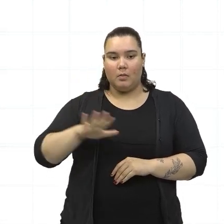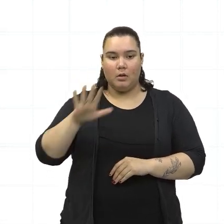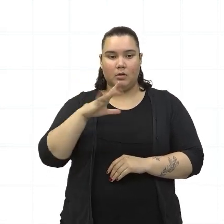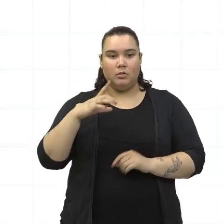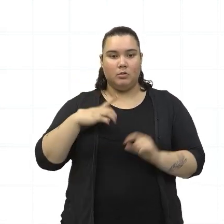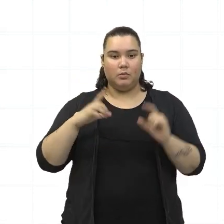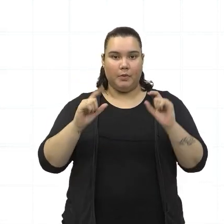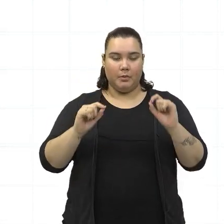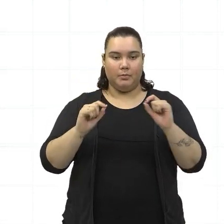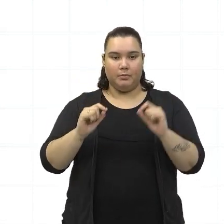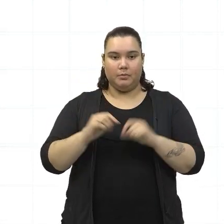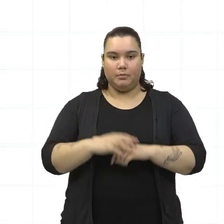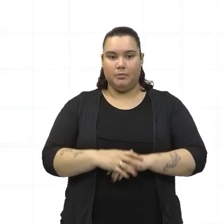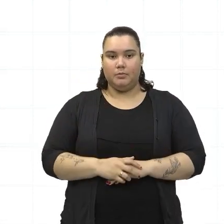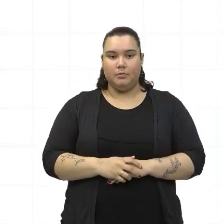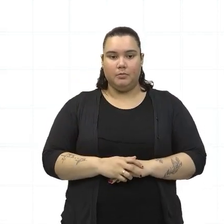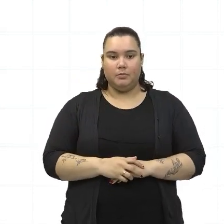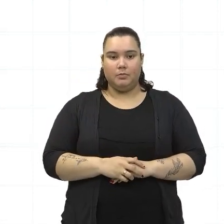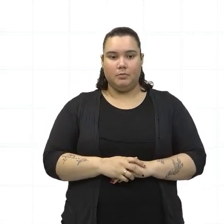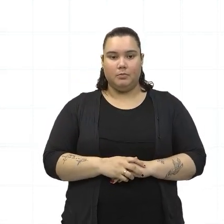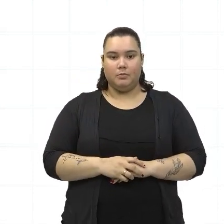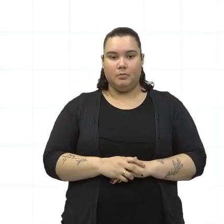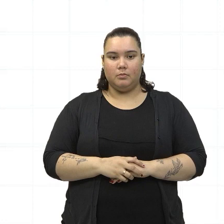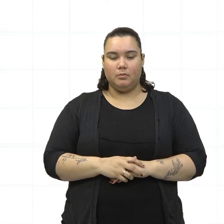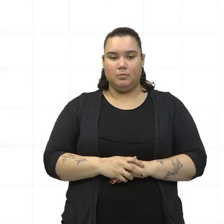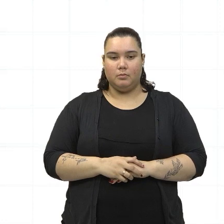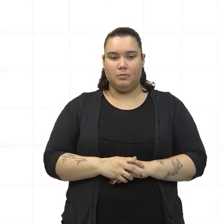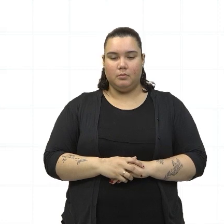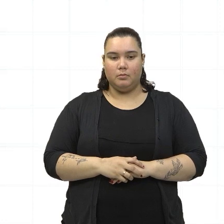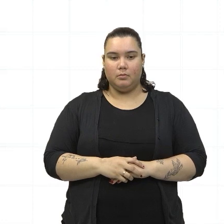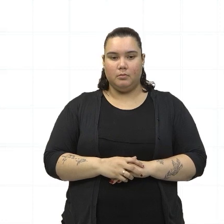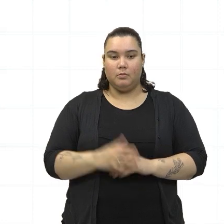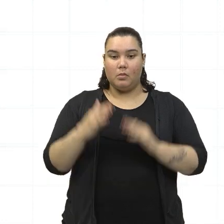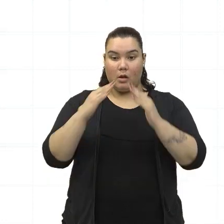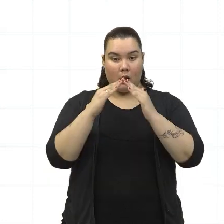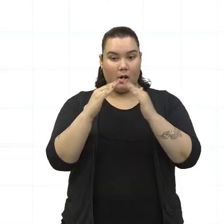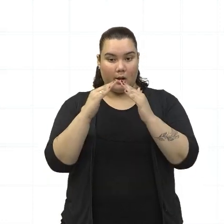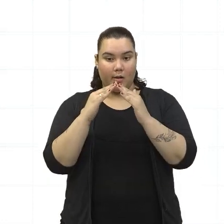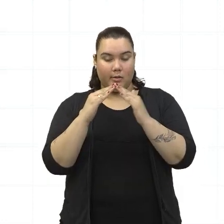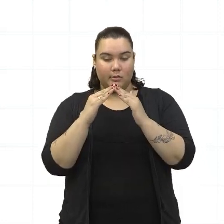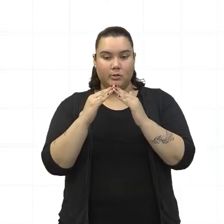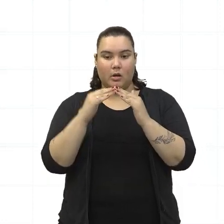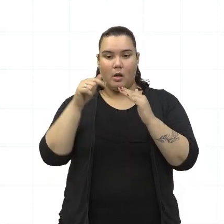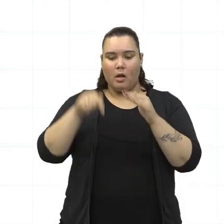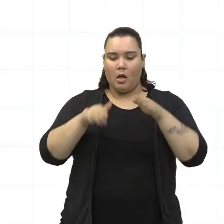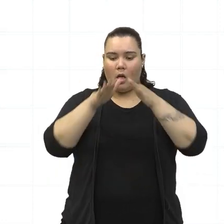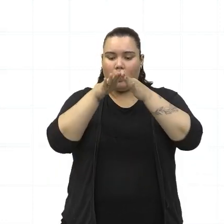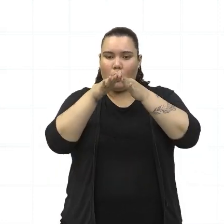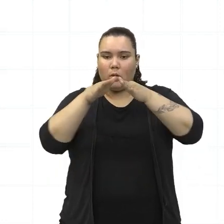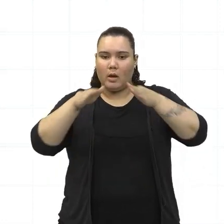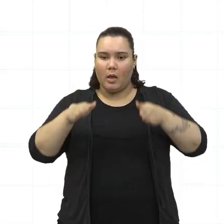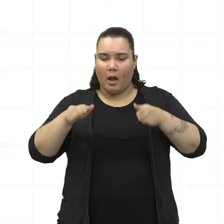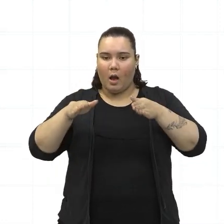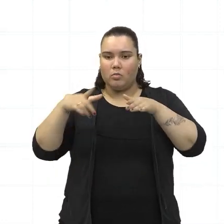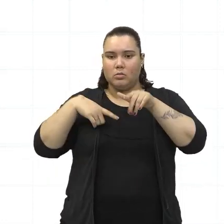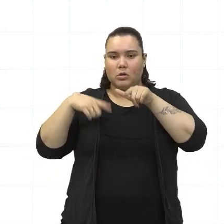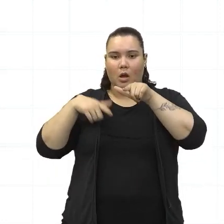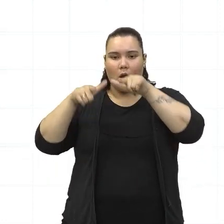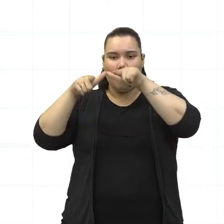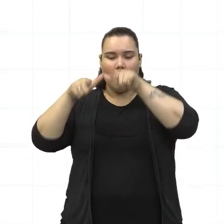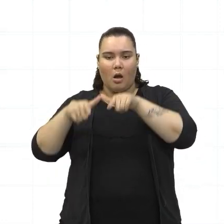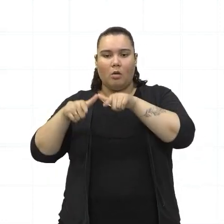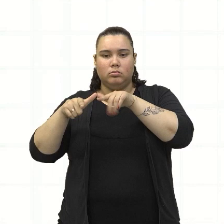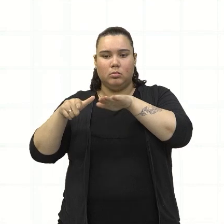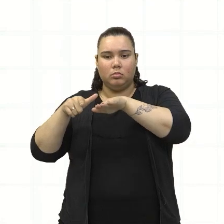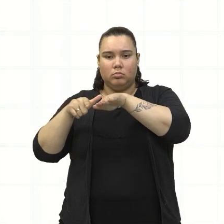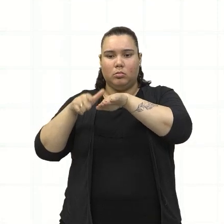observa a gente tem aí uma casa, né, e no telhado da casa você observa que tem ali